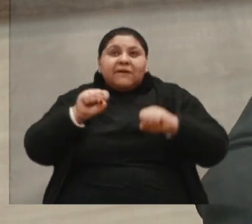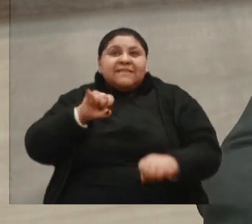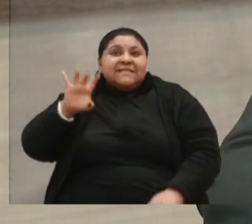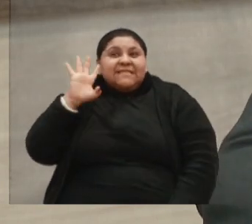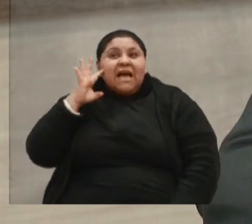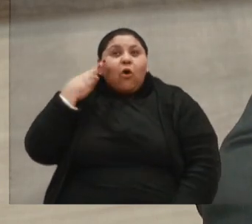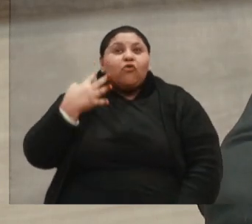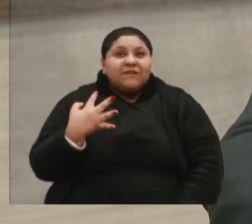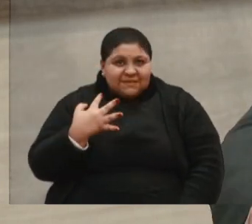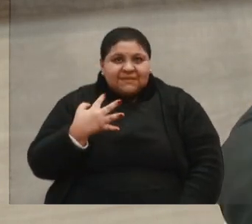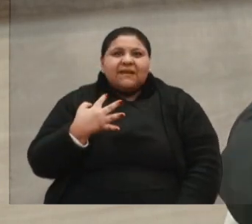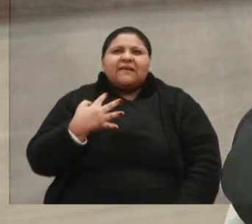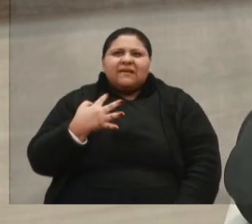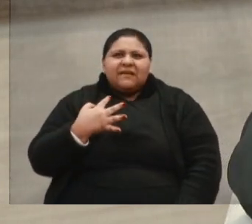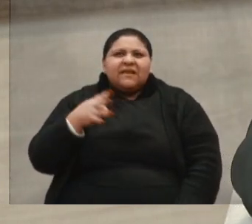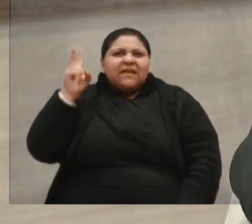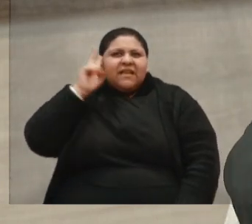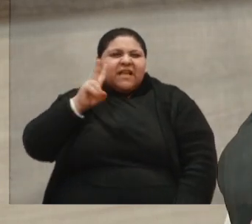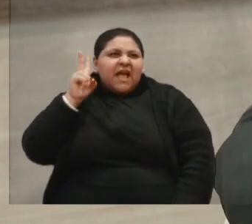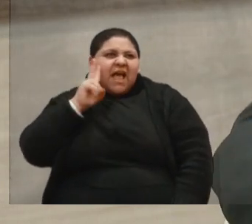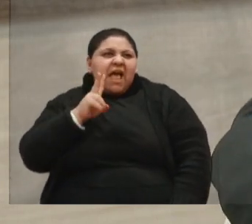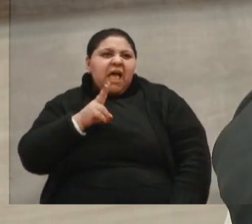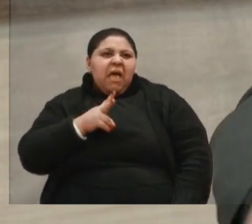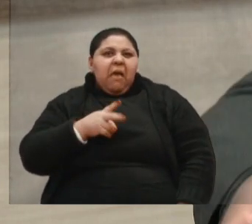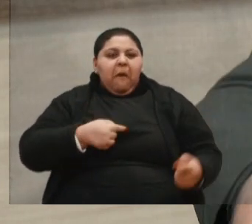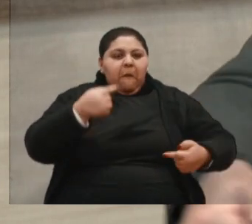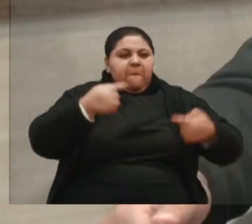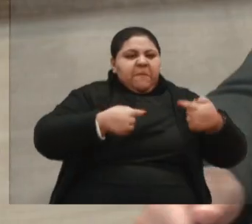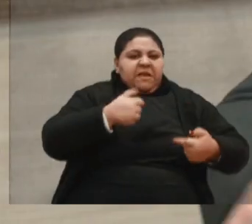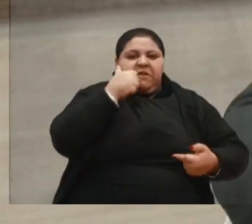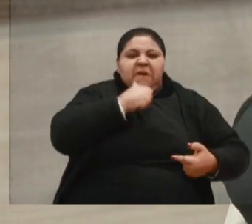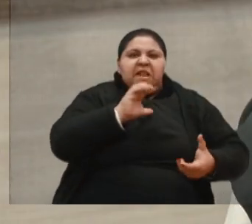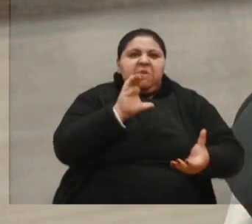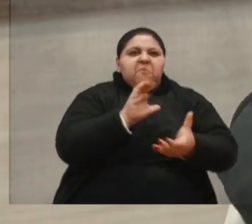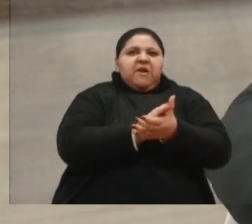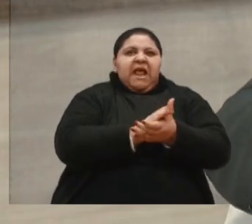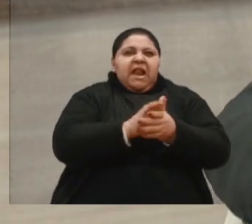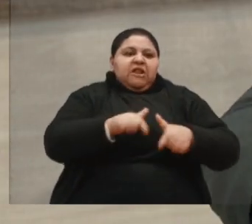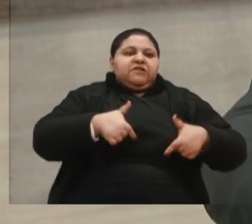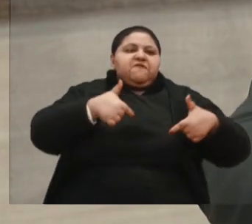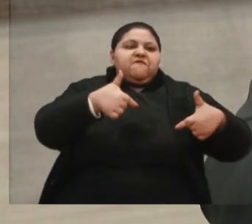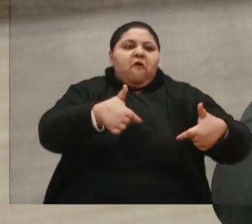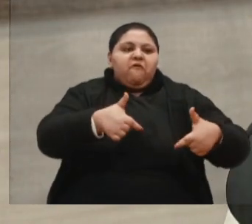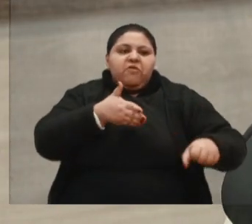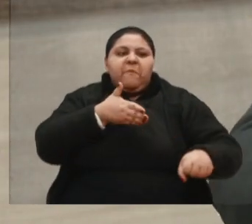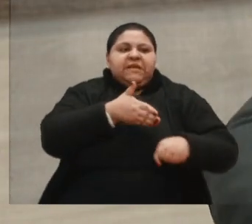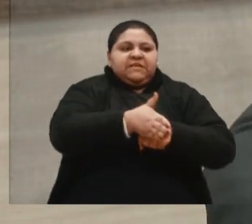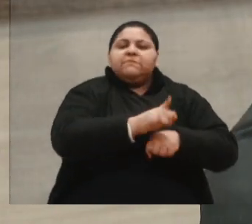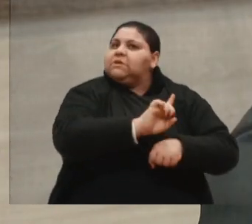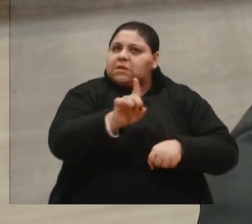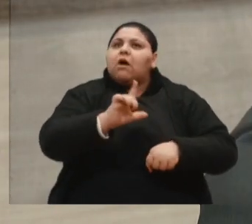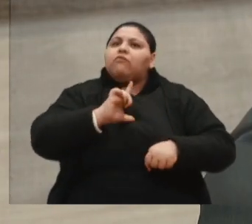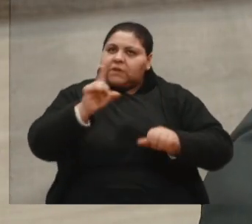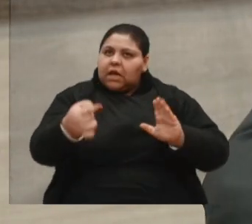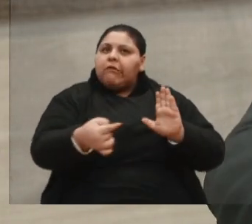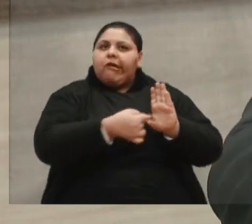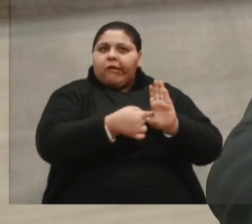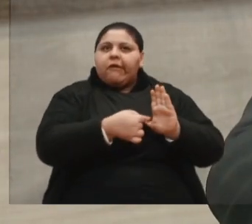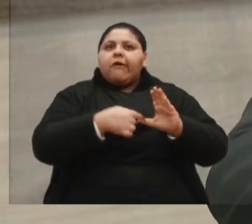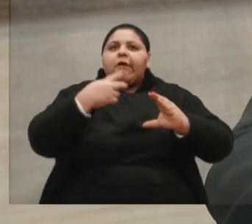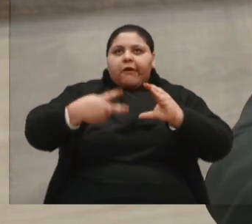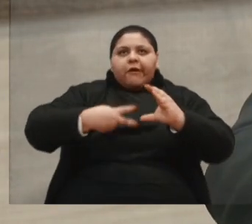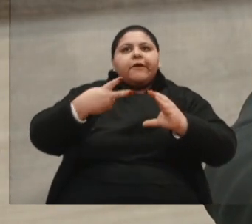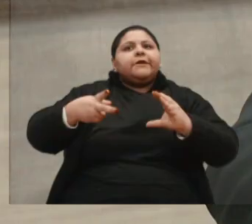caso de acontecer algo. Também aquela história, a briga de marido e mulher não se mete a colher. Não, tem que ir lá que resolver. E denunciar.